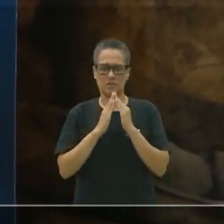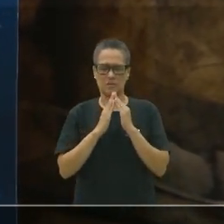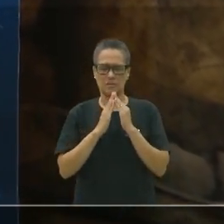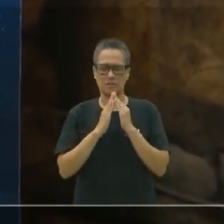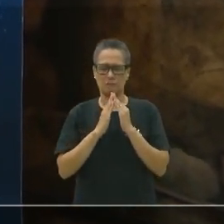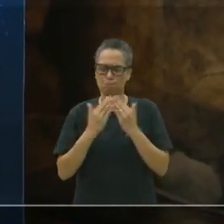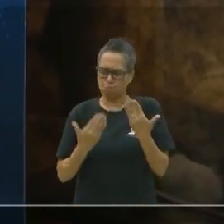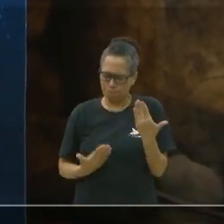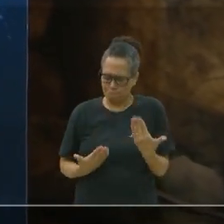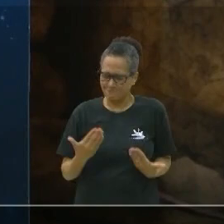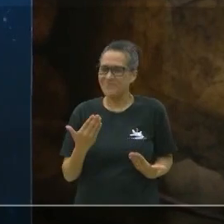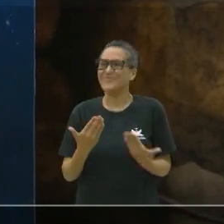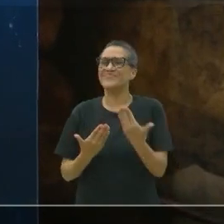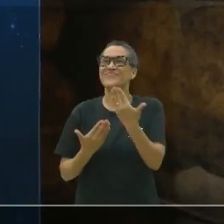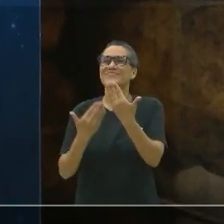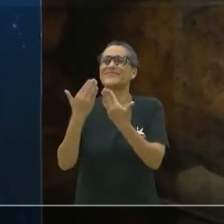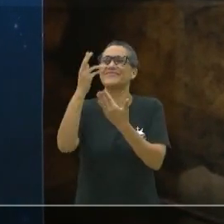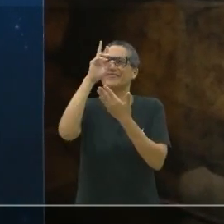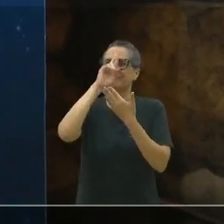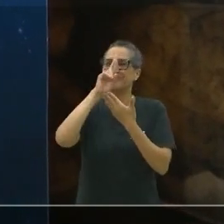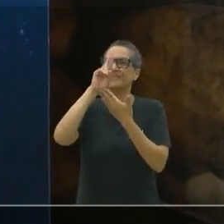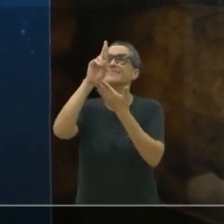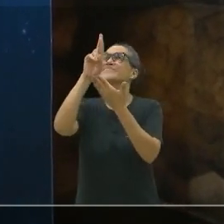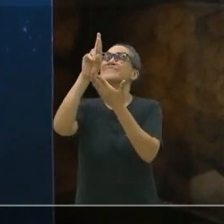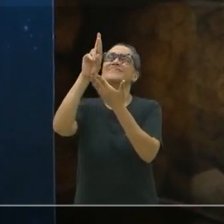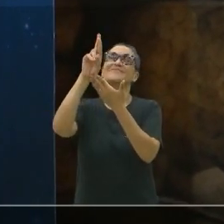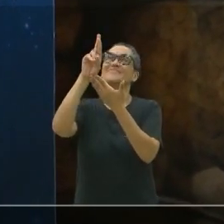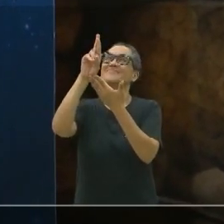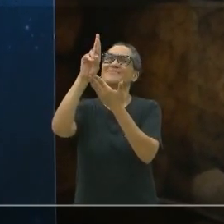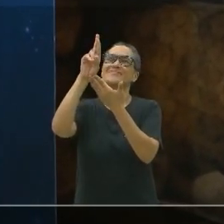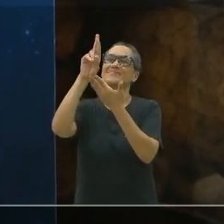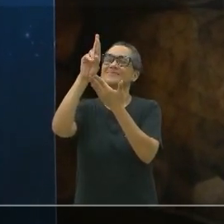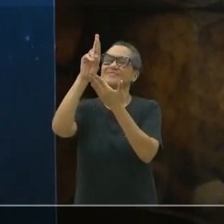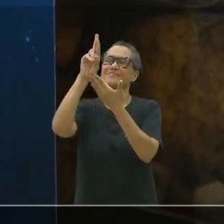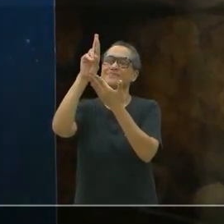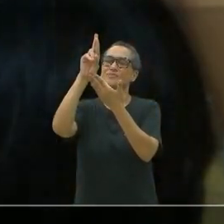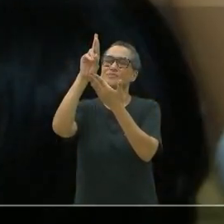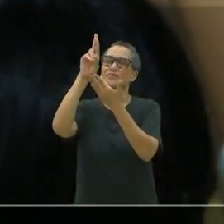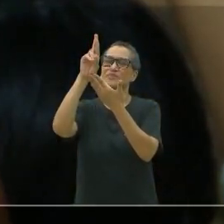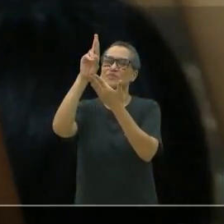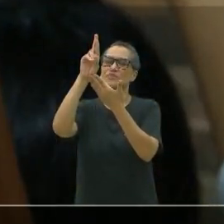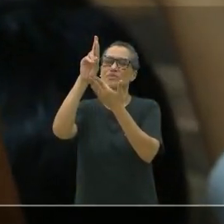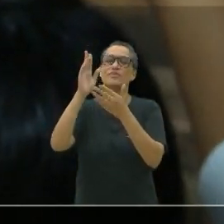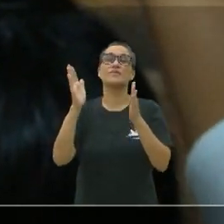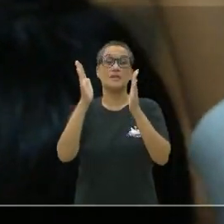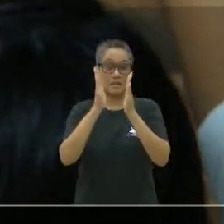casa. Serviremos ao Senhor. Serviremos ao Senhor.